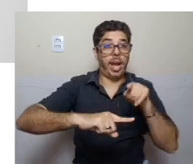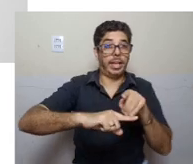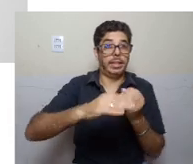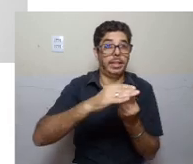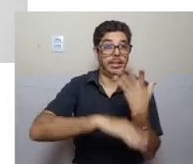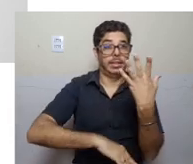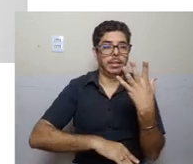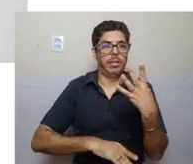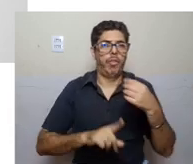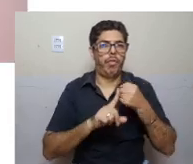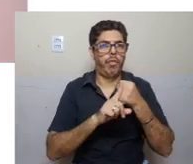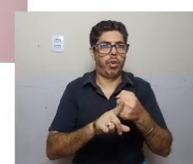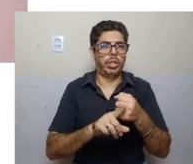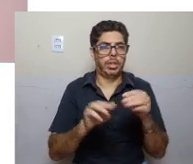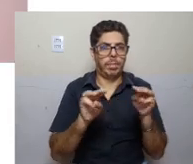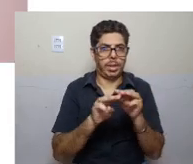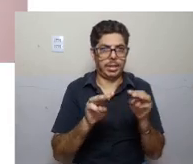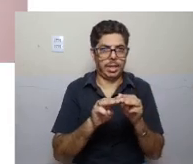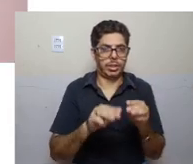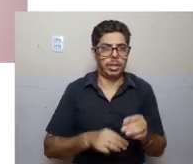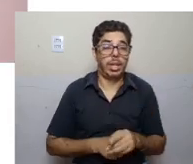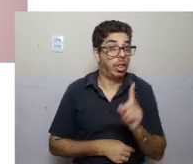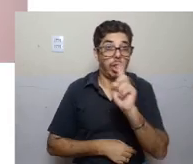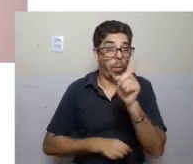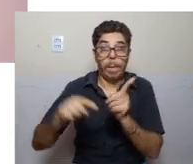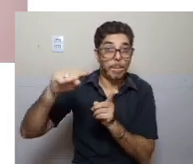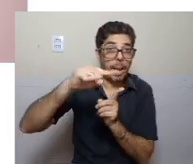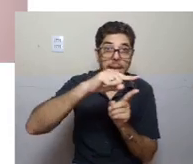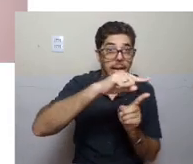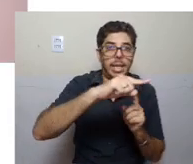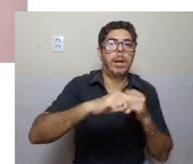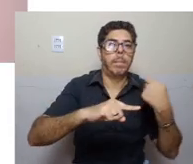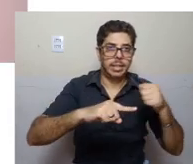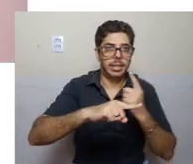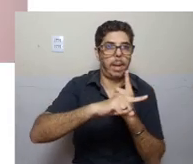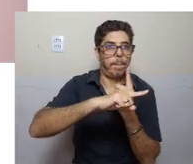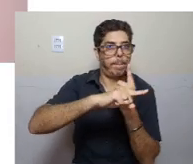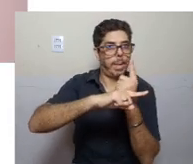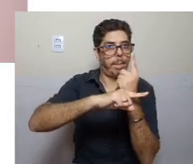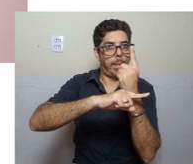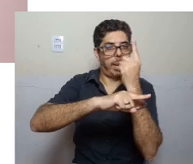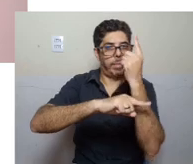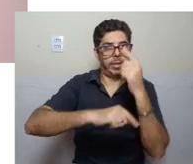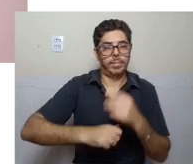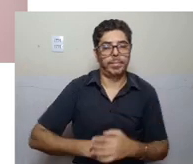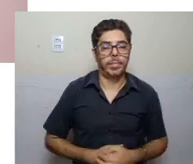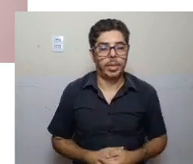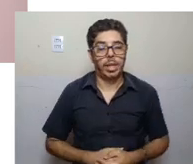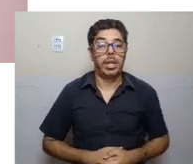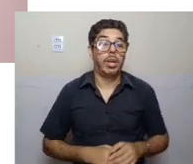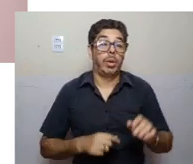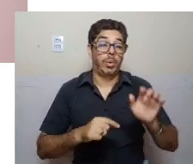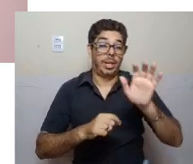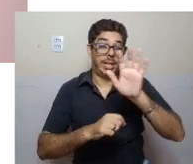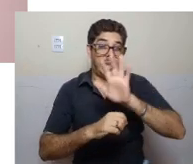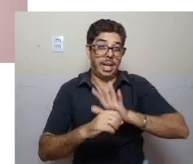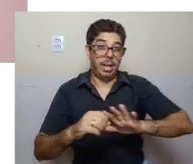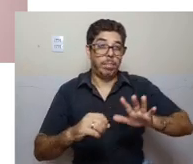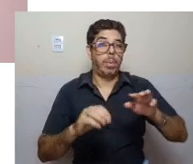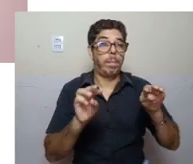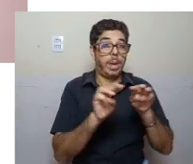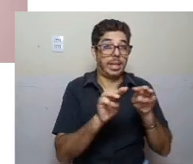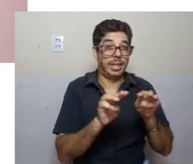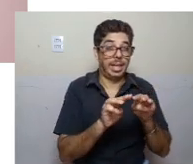força magnética. Isso deixa claro que a força magnética é bem mais complicada do que a força elétrica. Em resumo, a